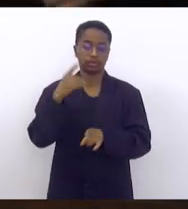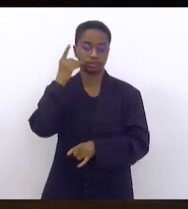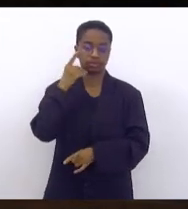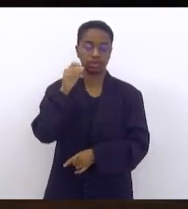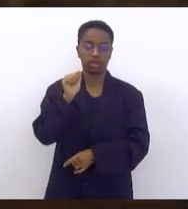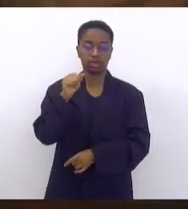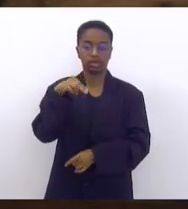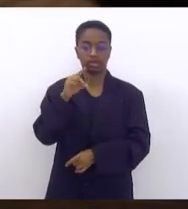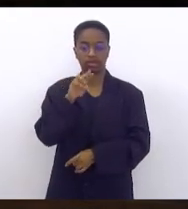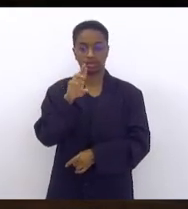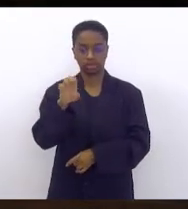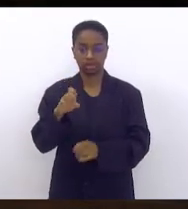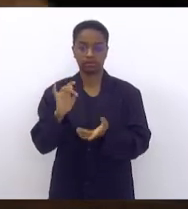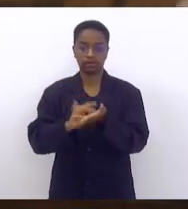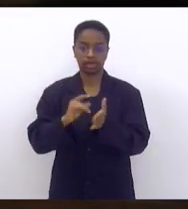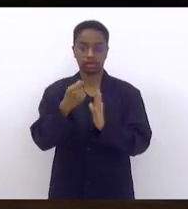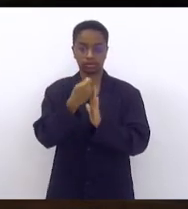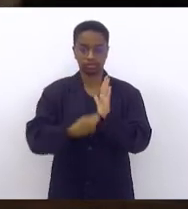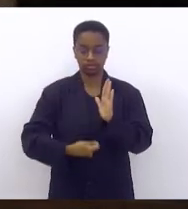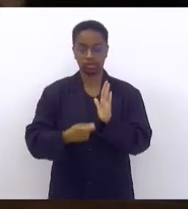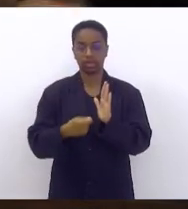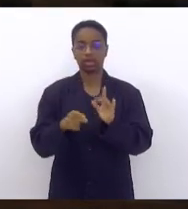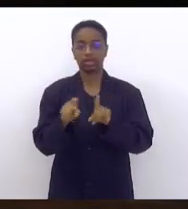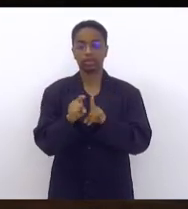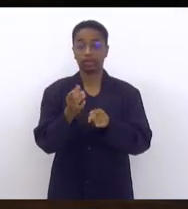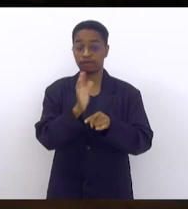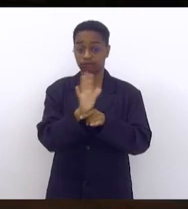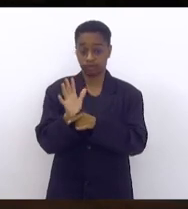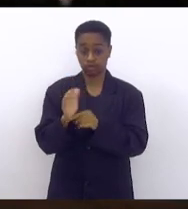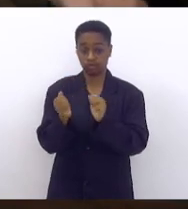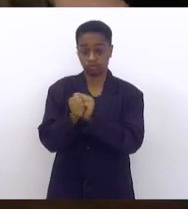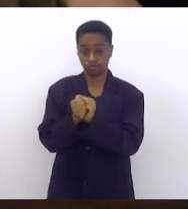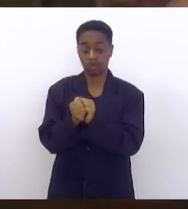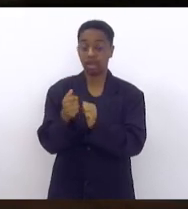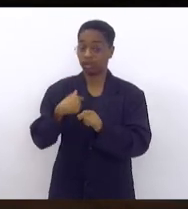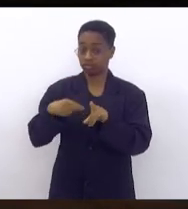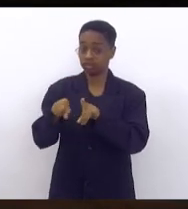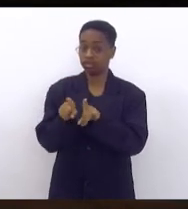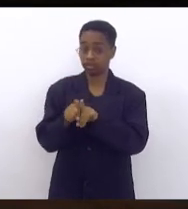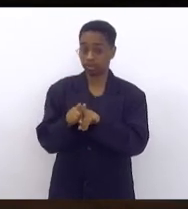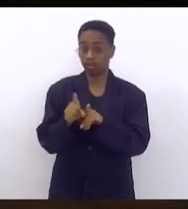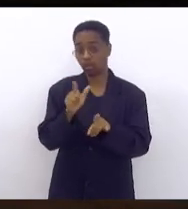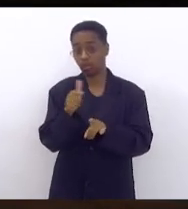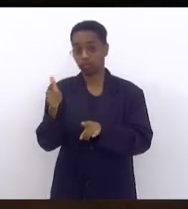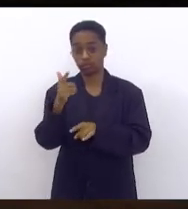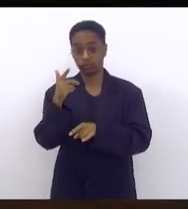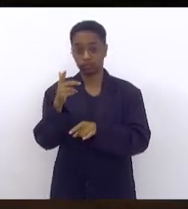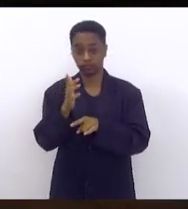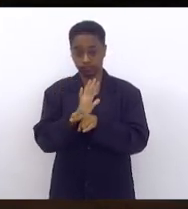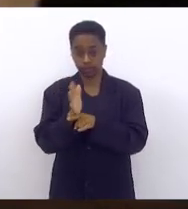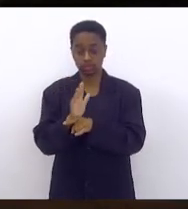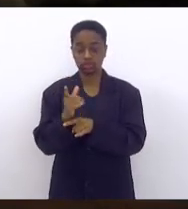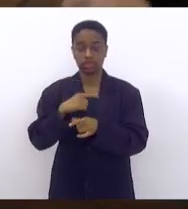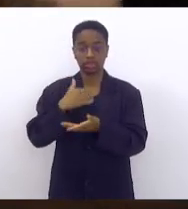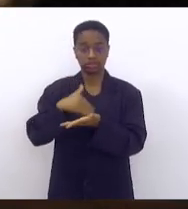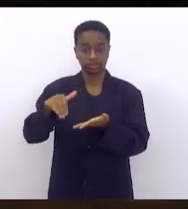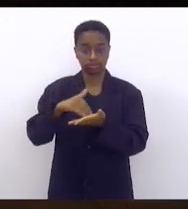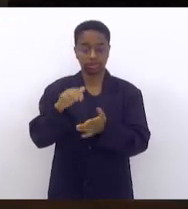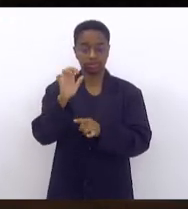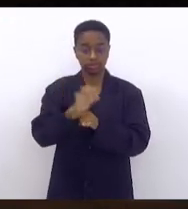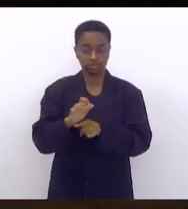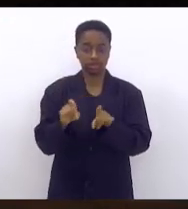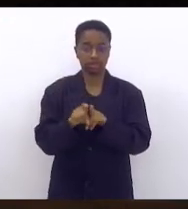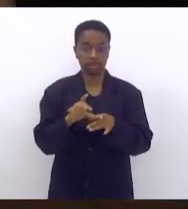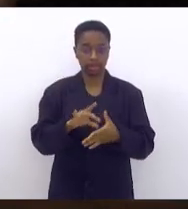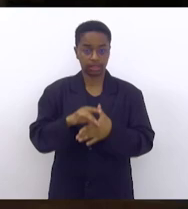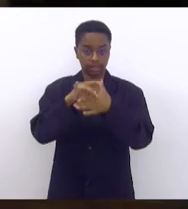foi um dos autores, e que fez um vídeo, e eu lembro também de um outro vídeo que o secretário estadual fez com uma liderança sindical,